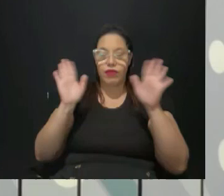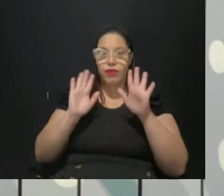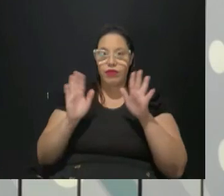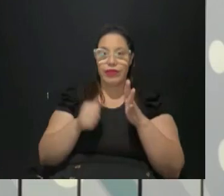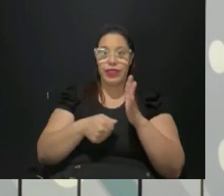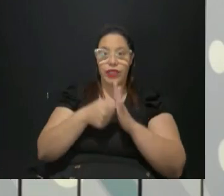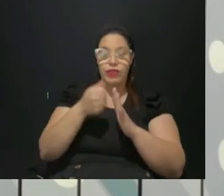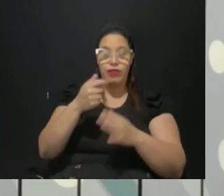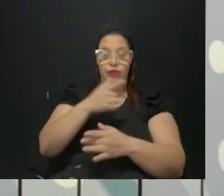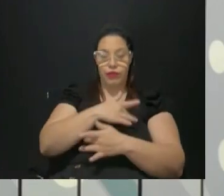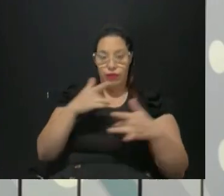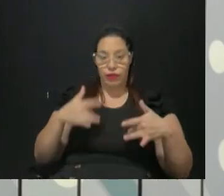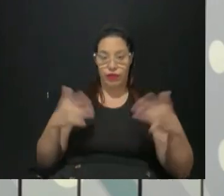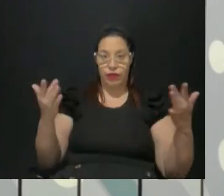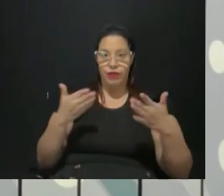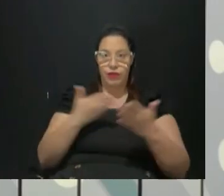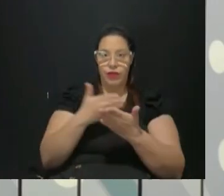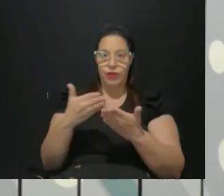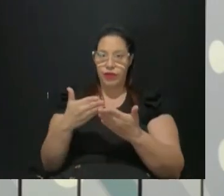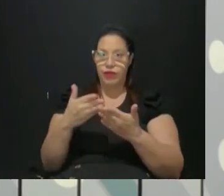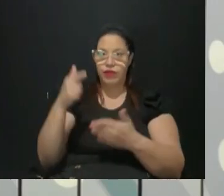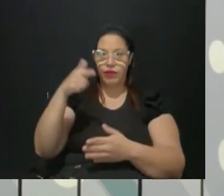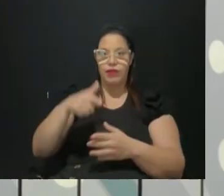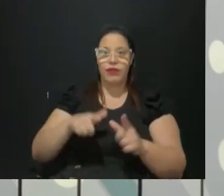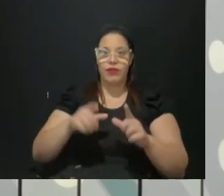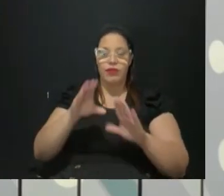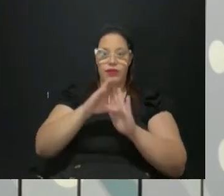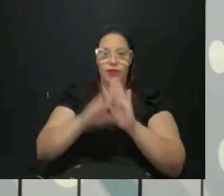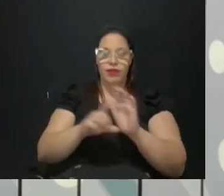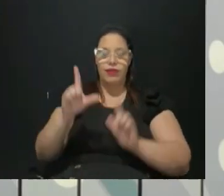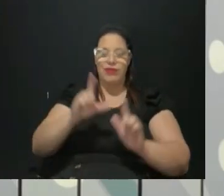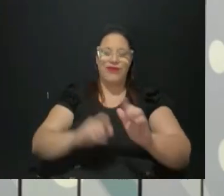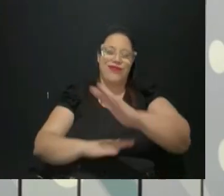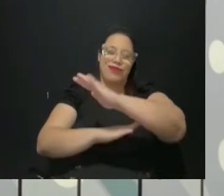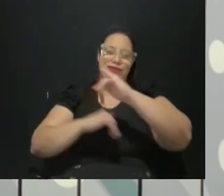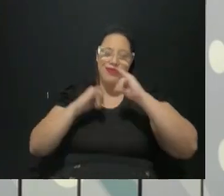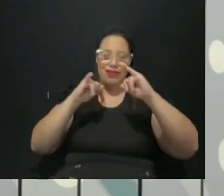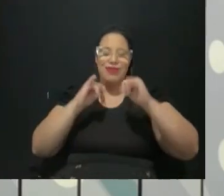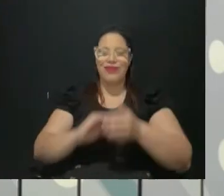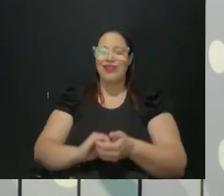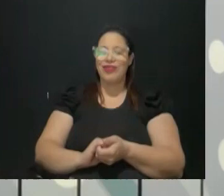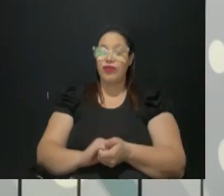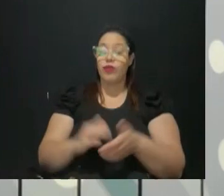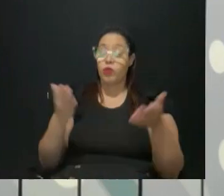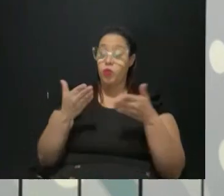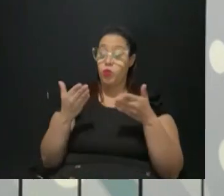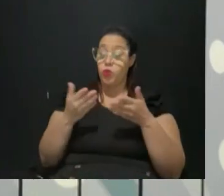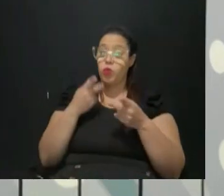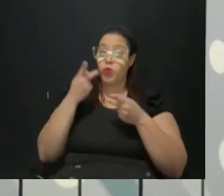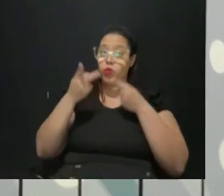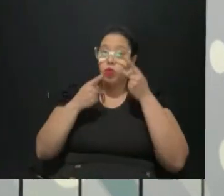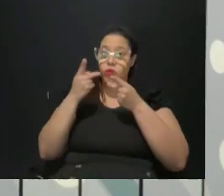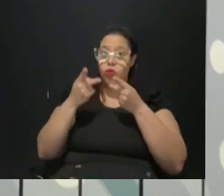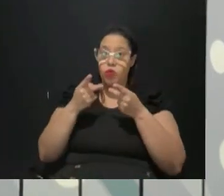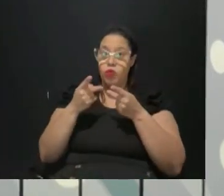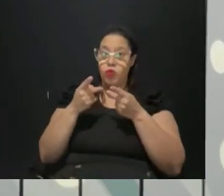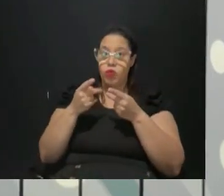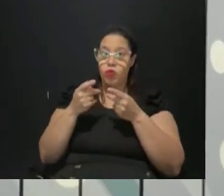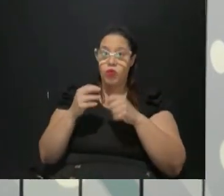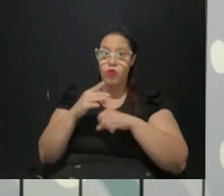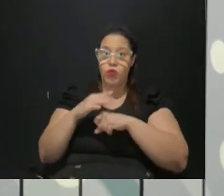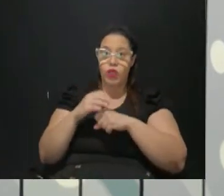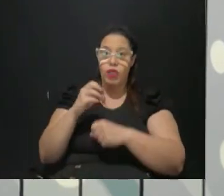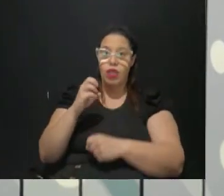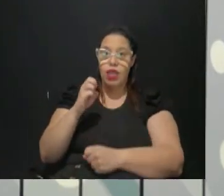Olá pessoal, mais um Saúde Agora começando aqui na programação da TV Câmara Campinas. E hoje nós vamos falar sobre o surto